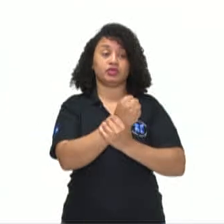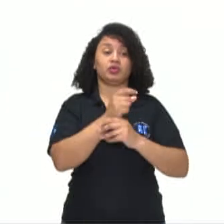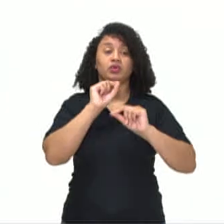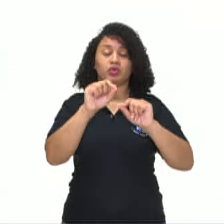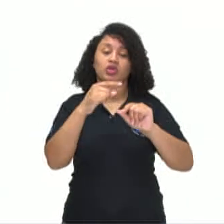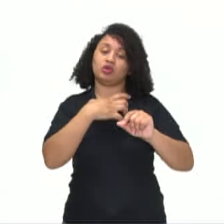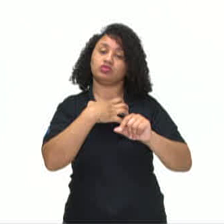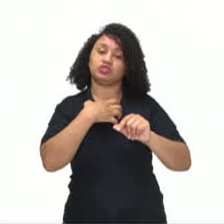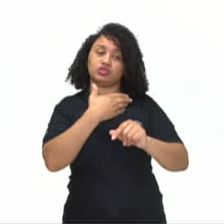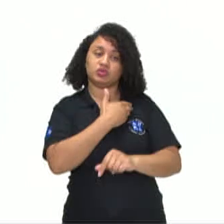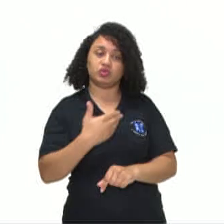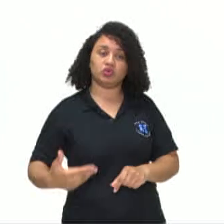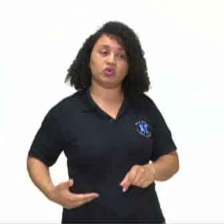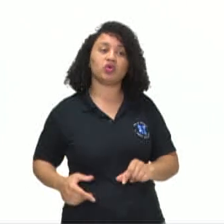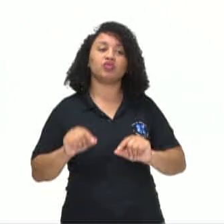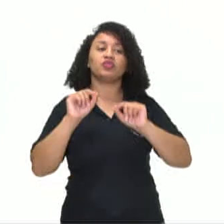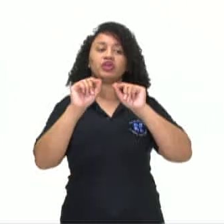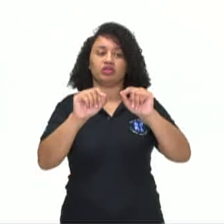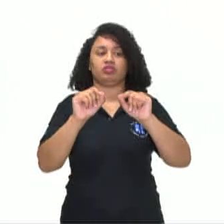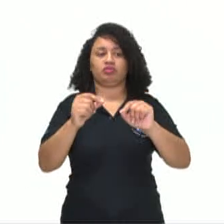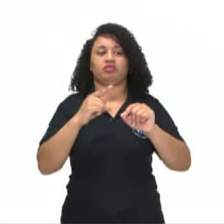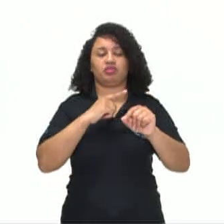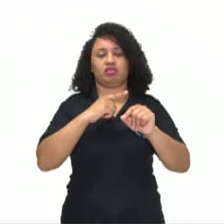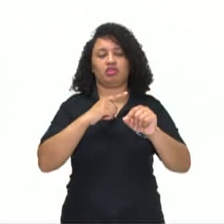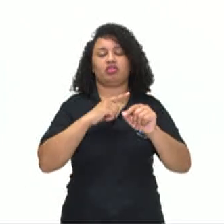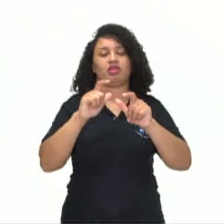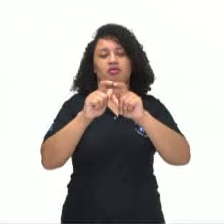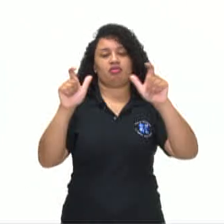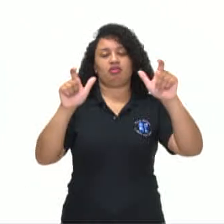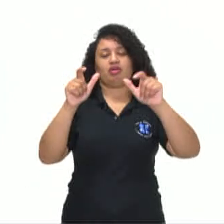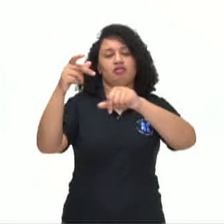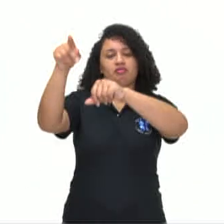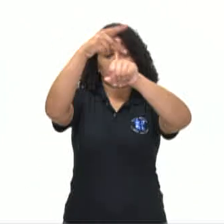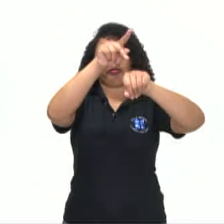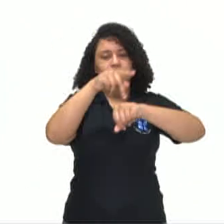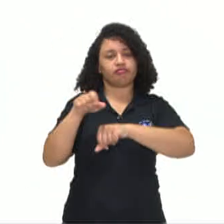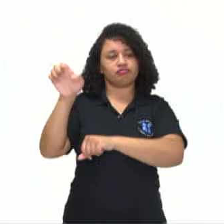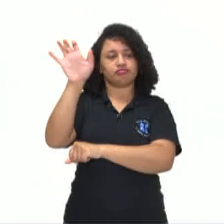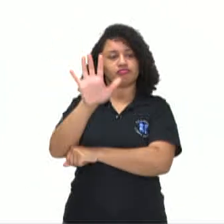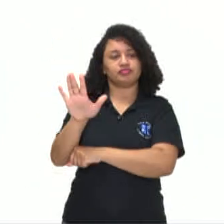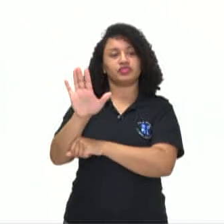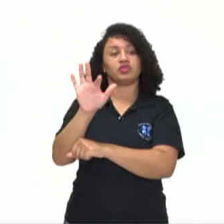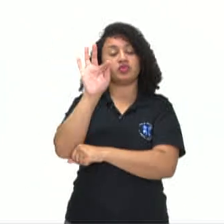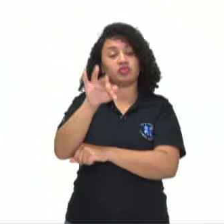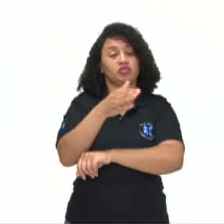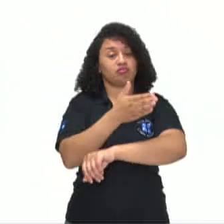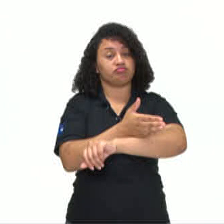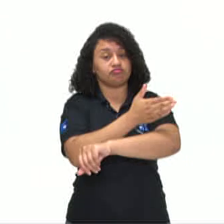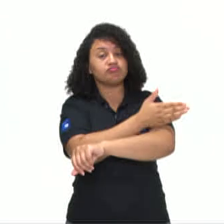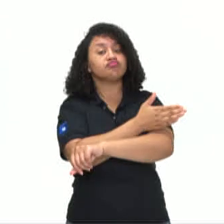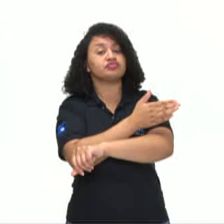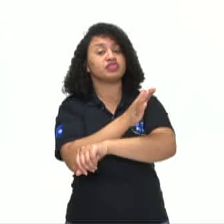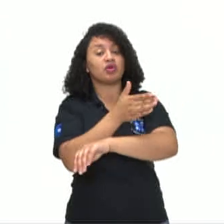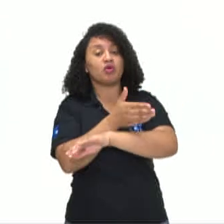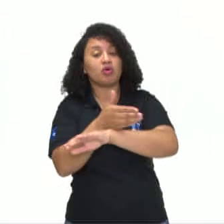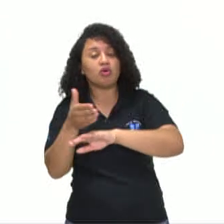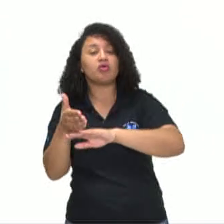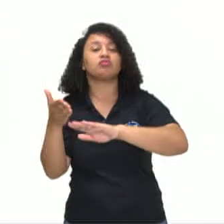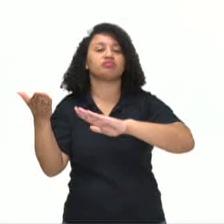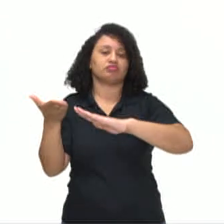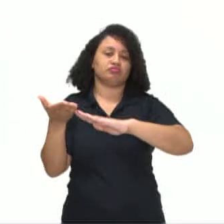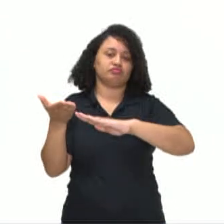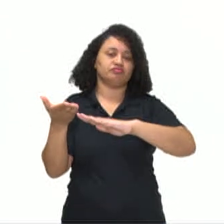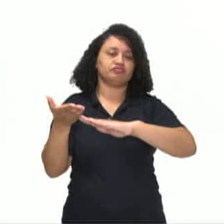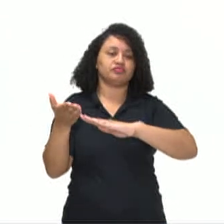o modelo de regime presente em larga escala, né, em vários países da Europa, no fim da Idade Média e no início da Idade